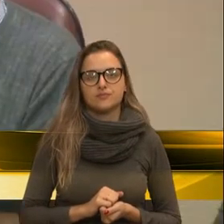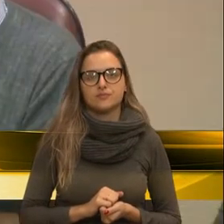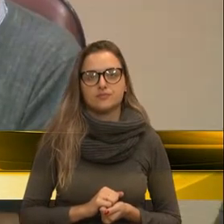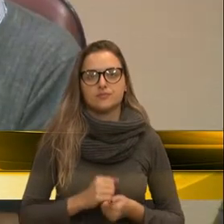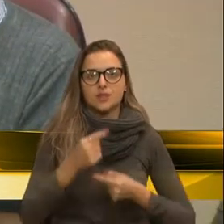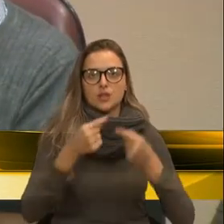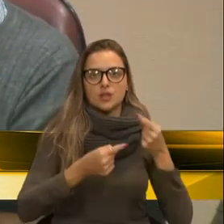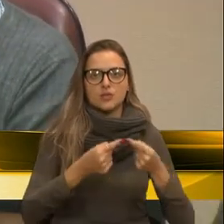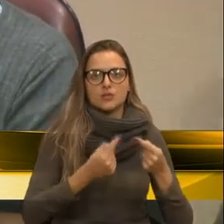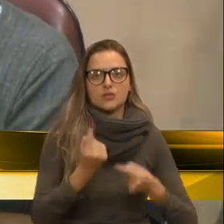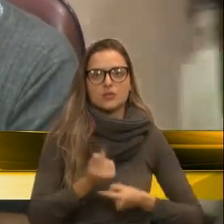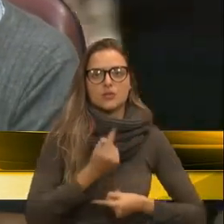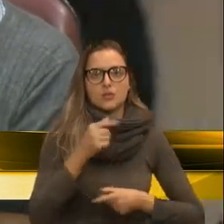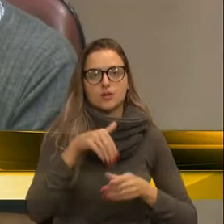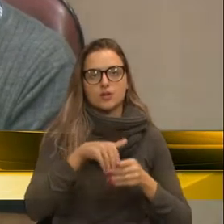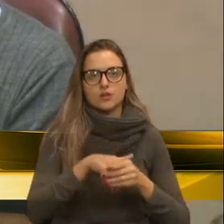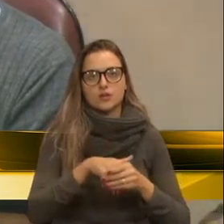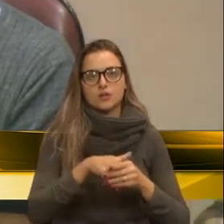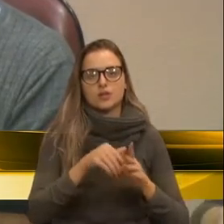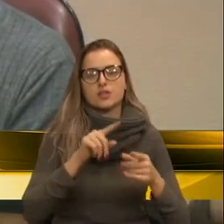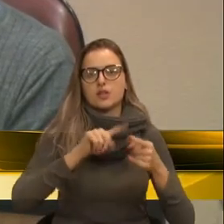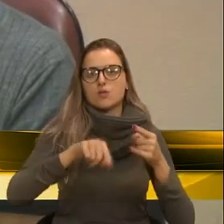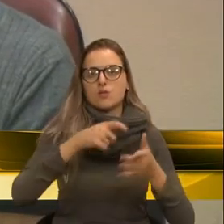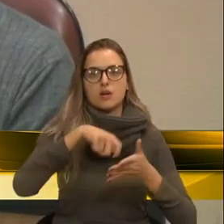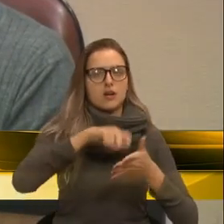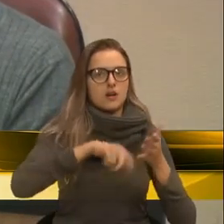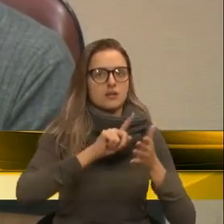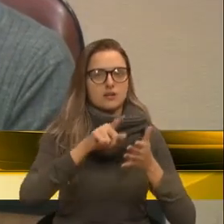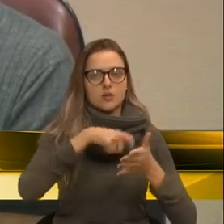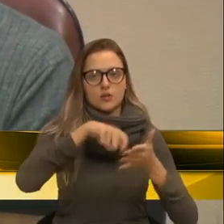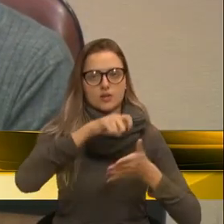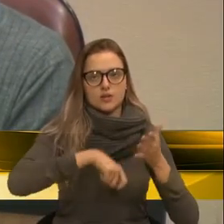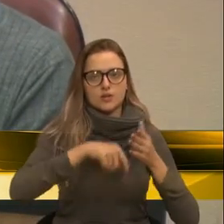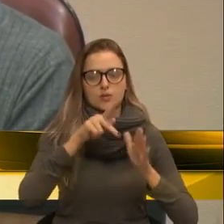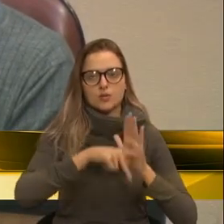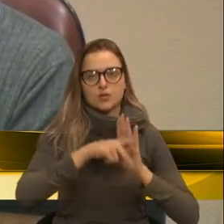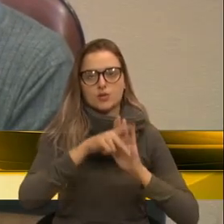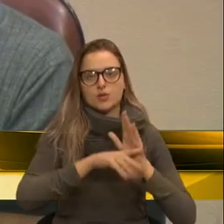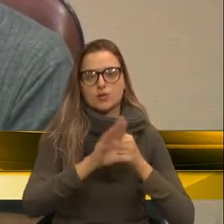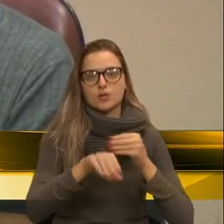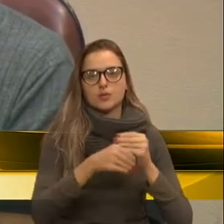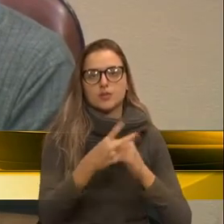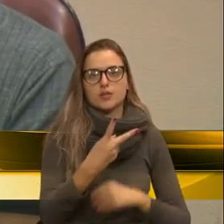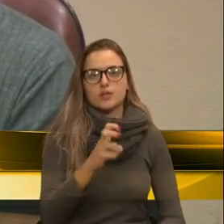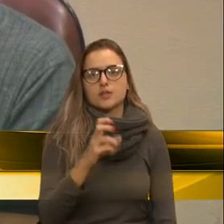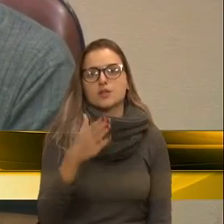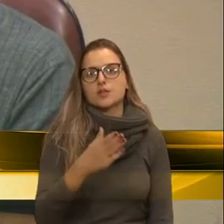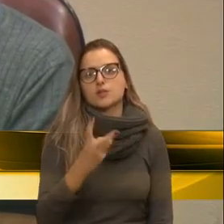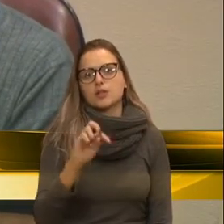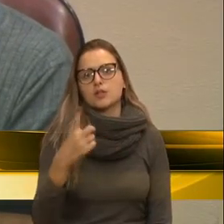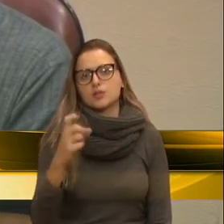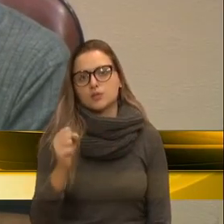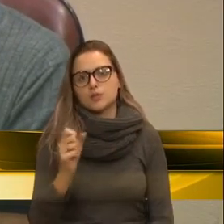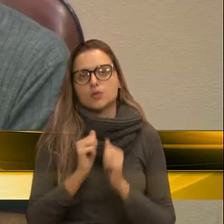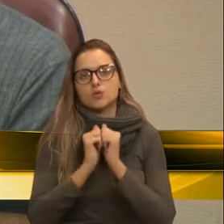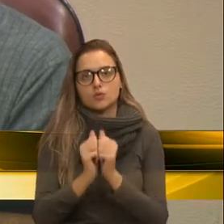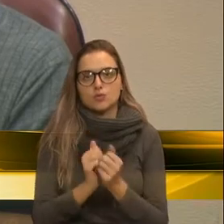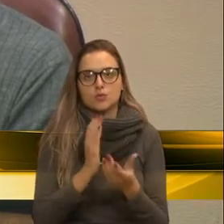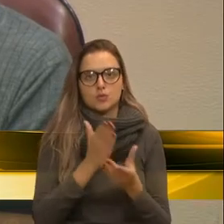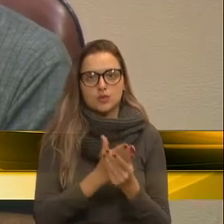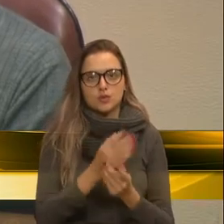Em discussão única e votação, o veto total do projeto de lei complementar 25/2018, contido no